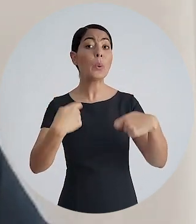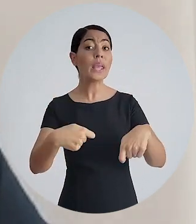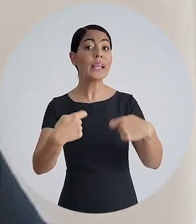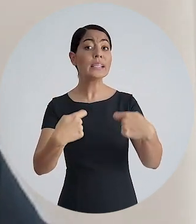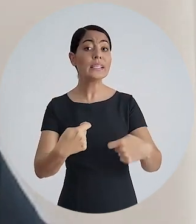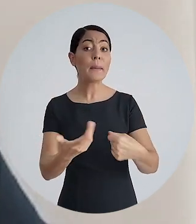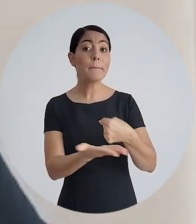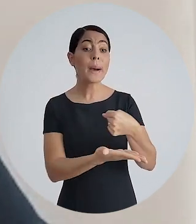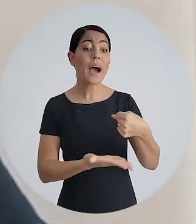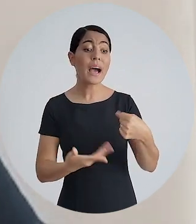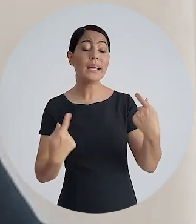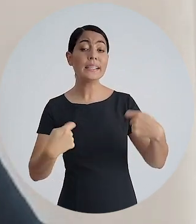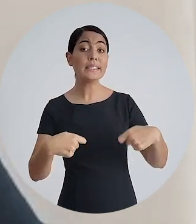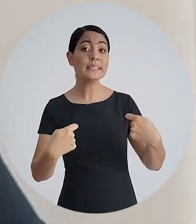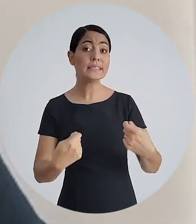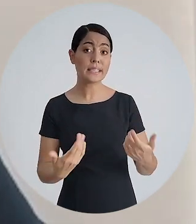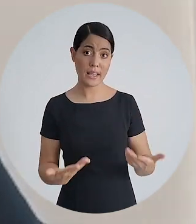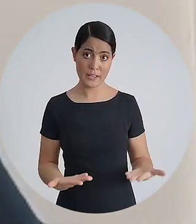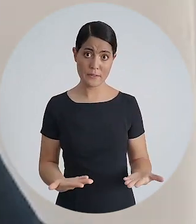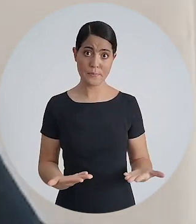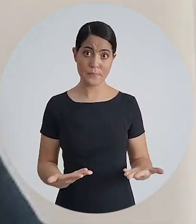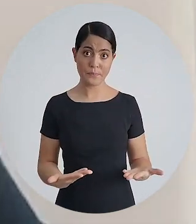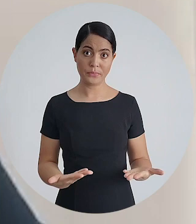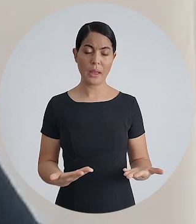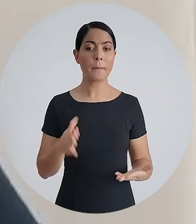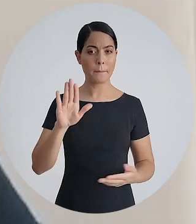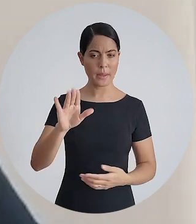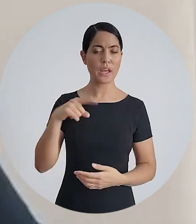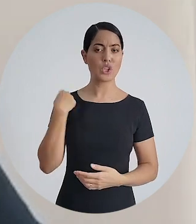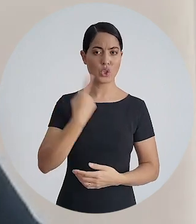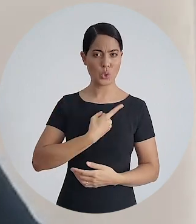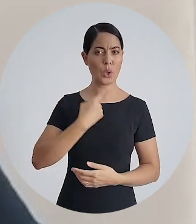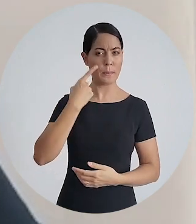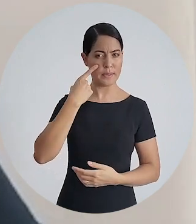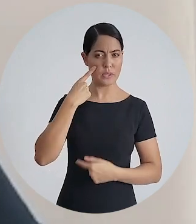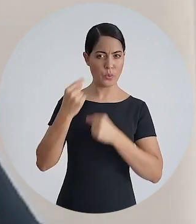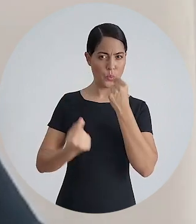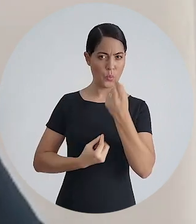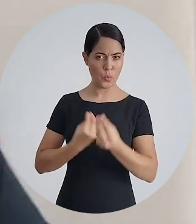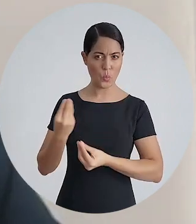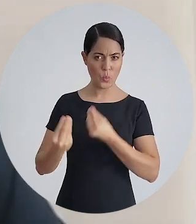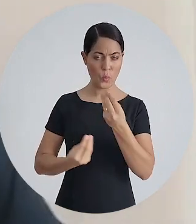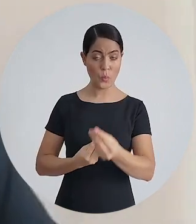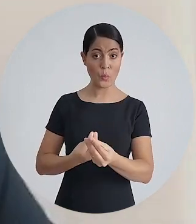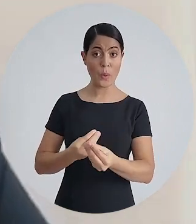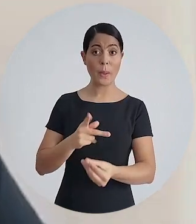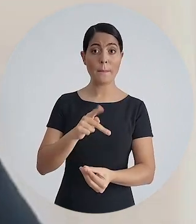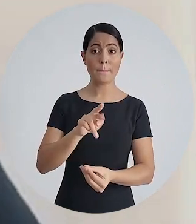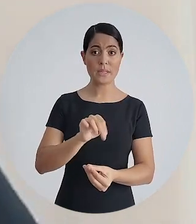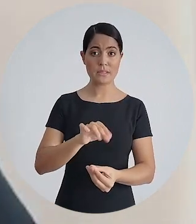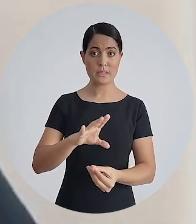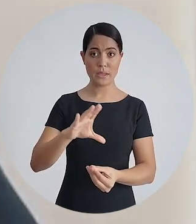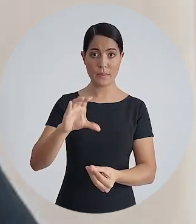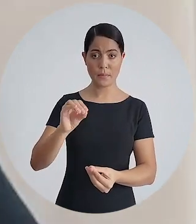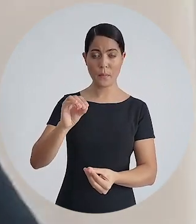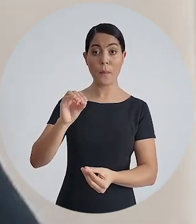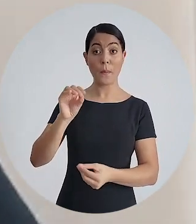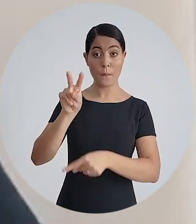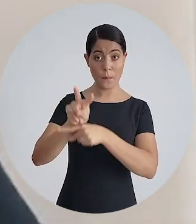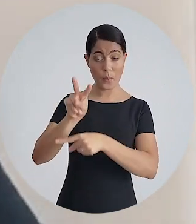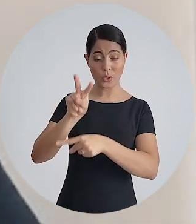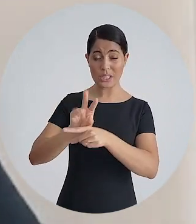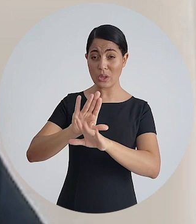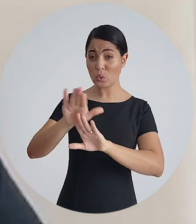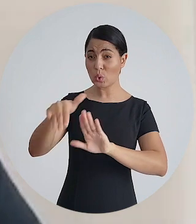das necessidades básicas a partir dos princípios fundamentais, que é o princípio da proteção integral, mas também